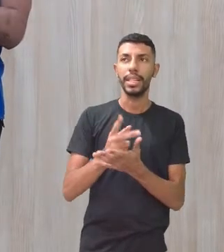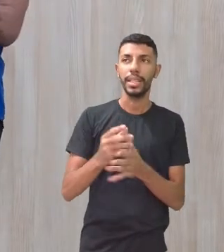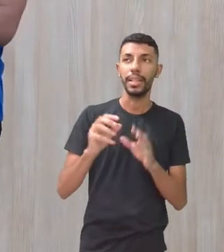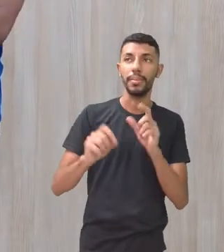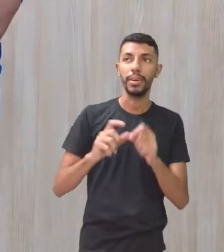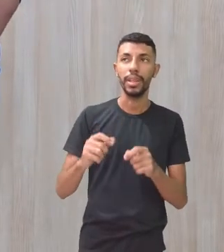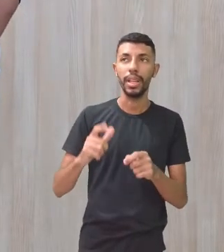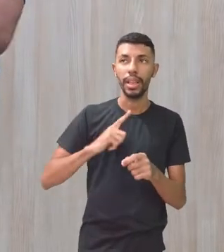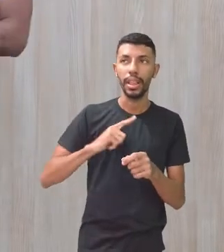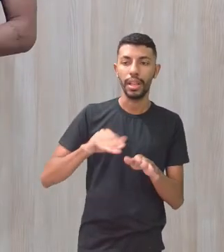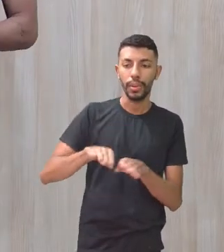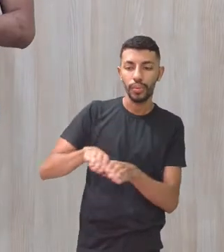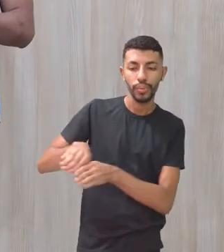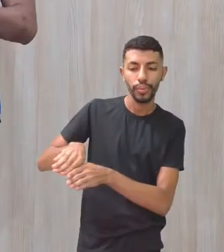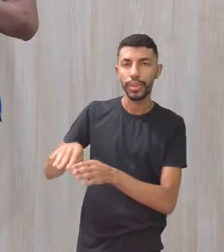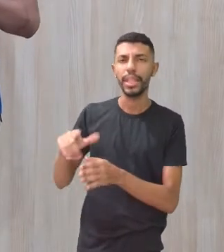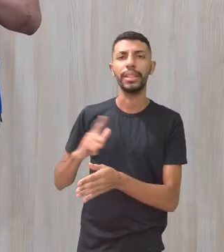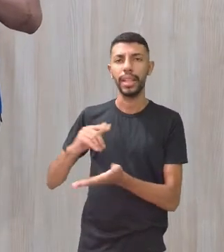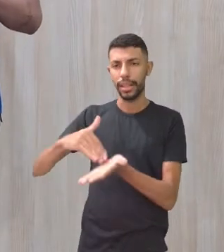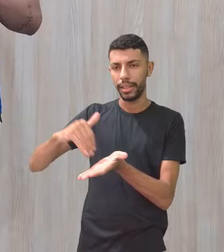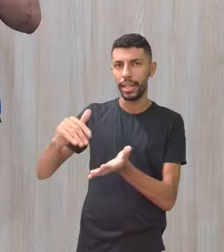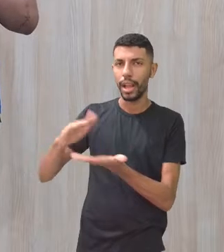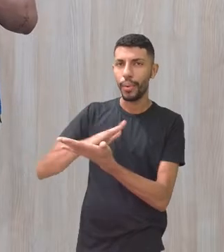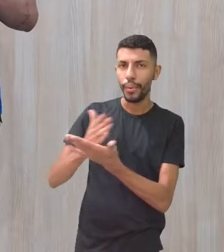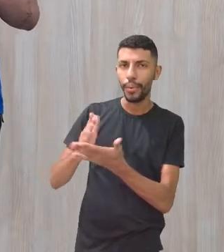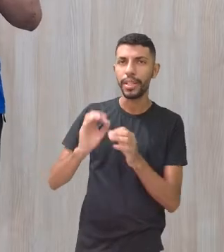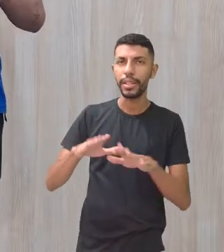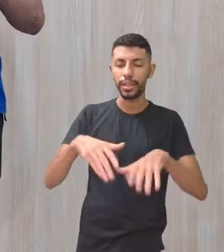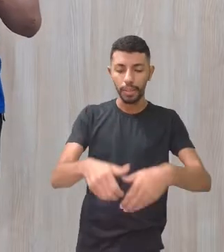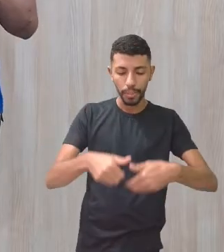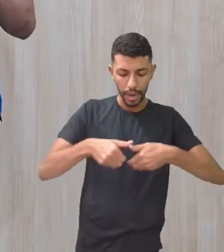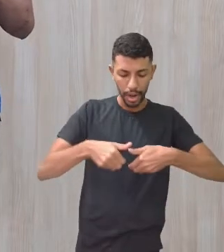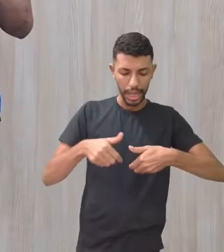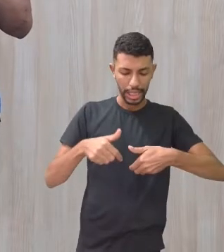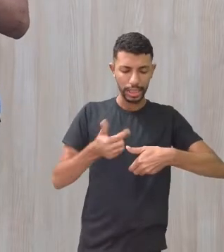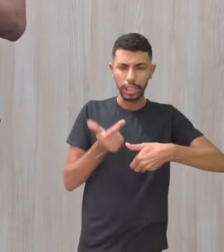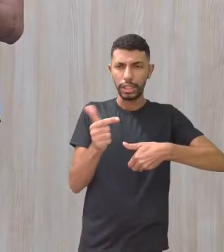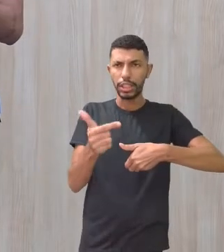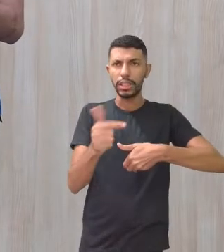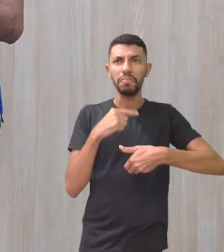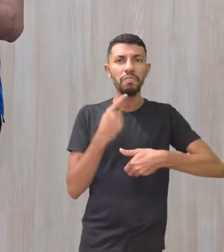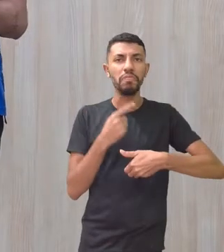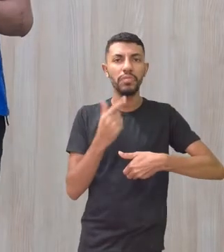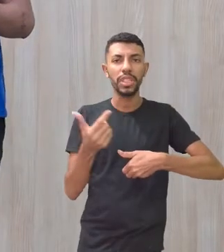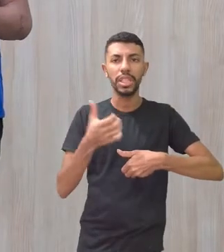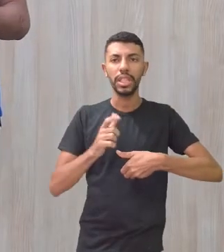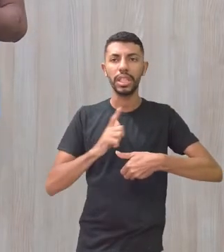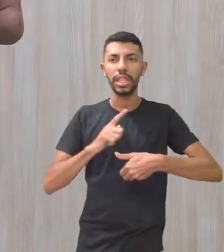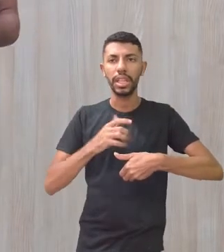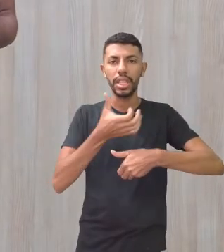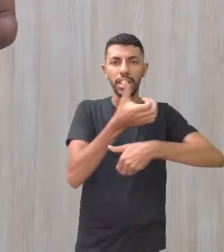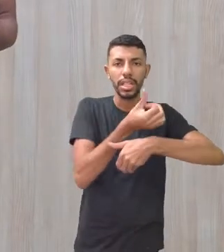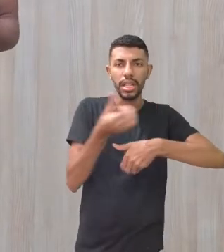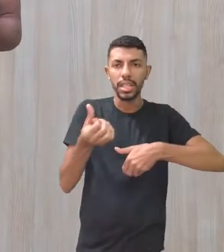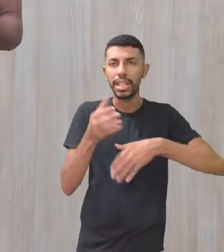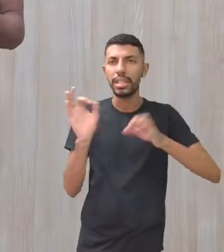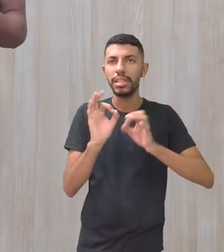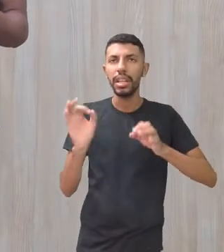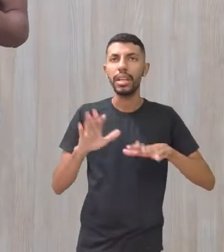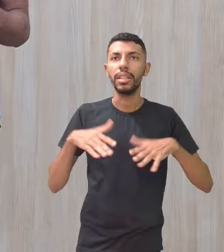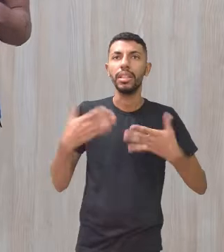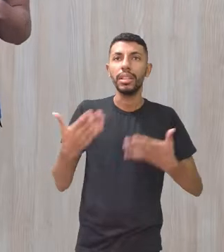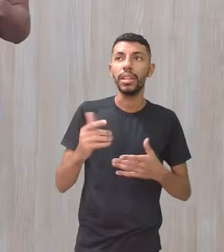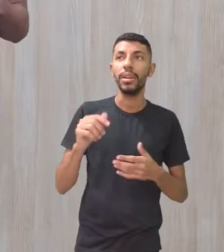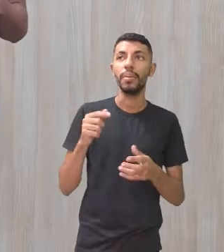sempre sobram umas pedrinhas, né? Então, você pegou, ninguém tem o duplo 6, aí a gente vai ver, alguém tem o duplo,